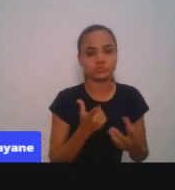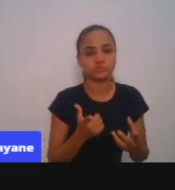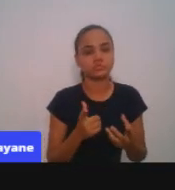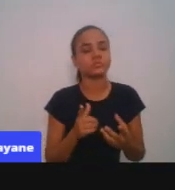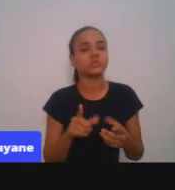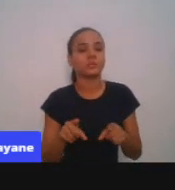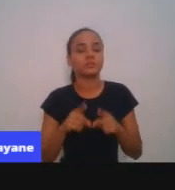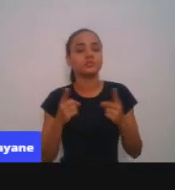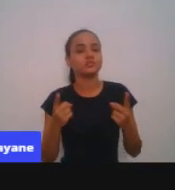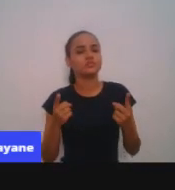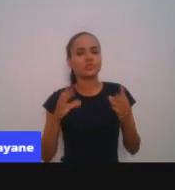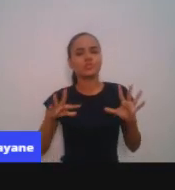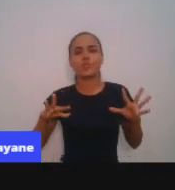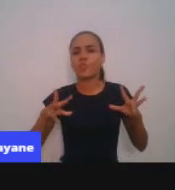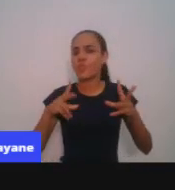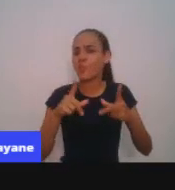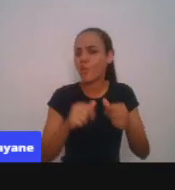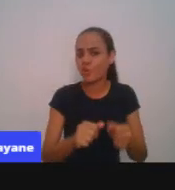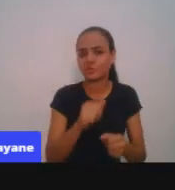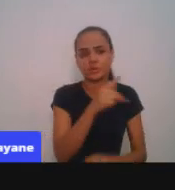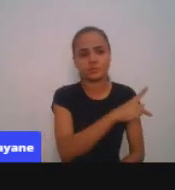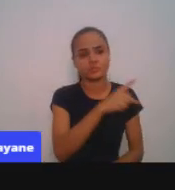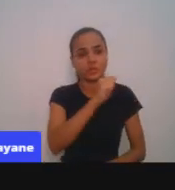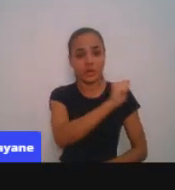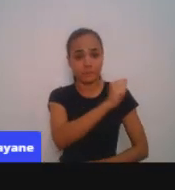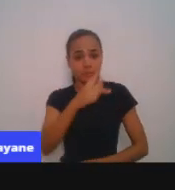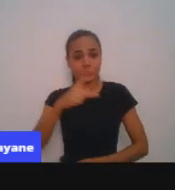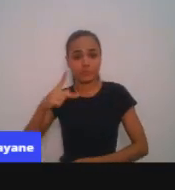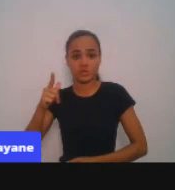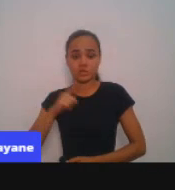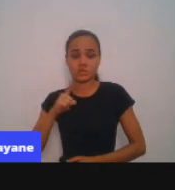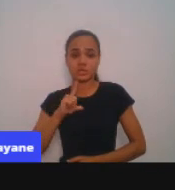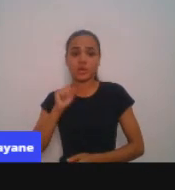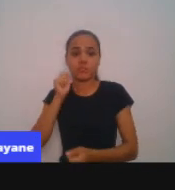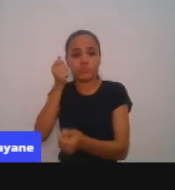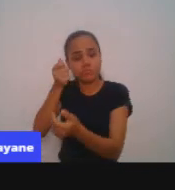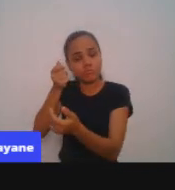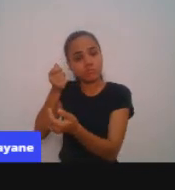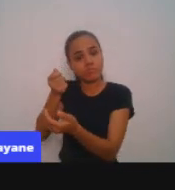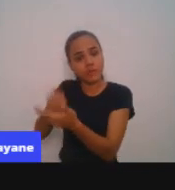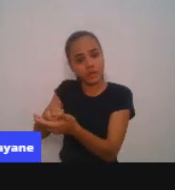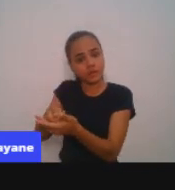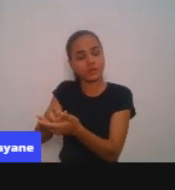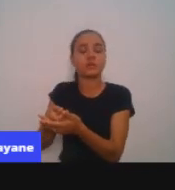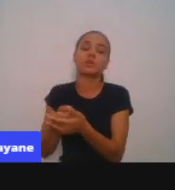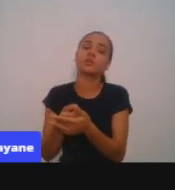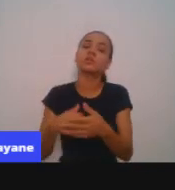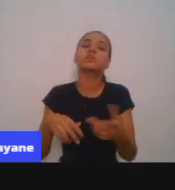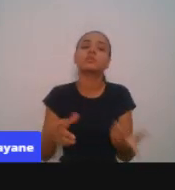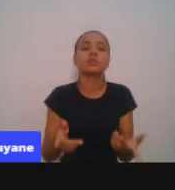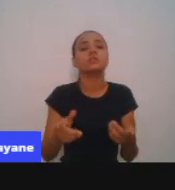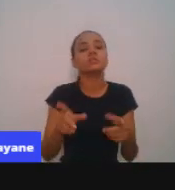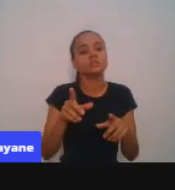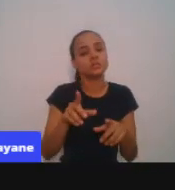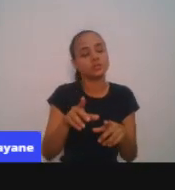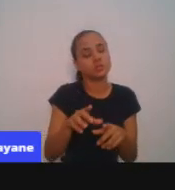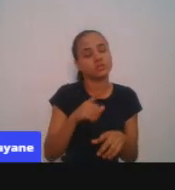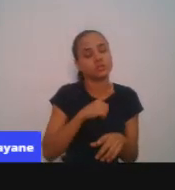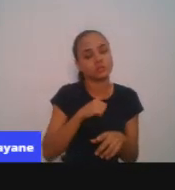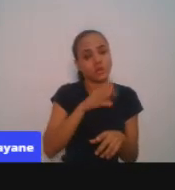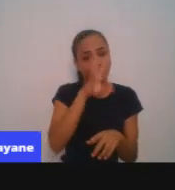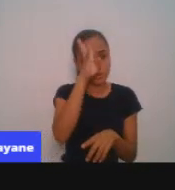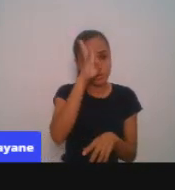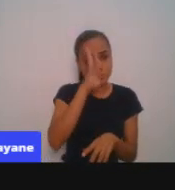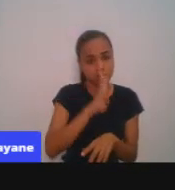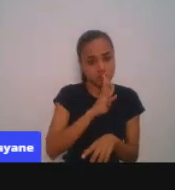paga e a versão que é free, né? Que é grátis. Então, você pode utilizar tranquilamente, alguns